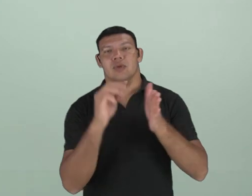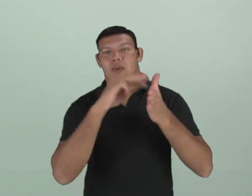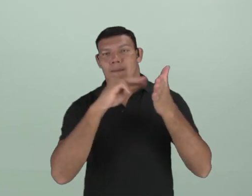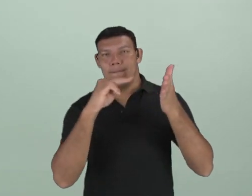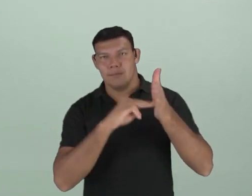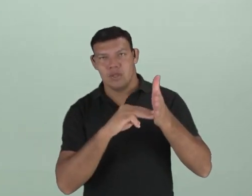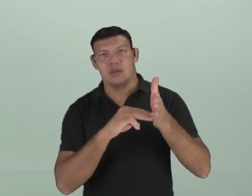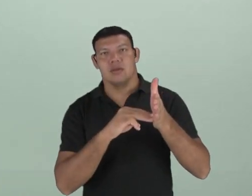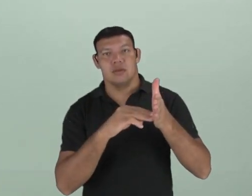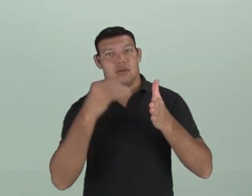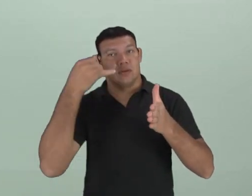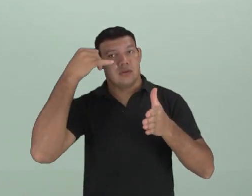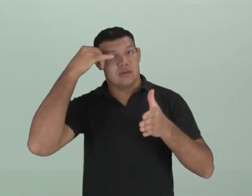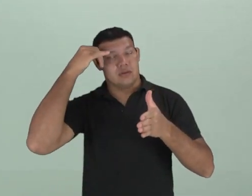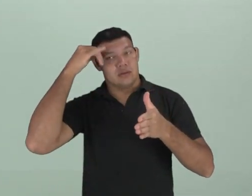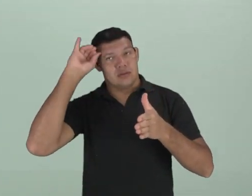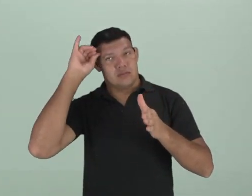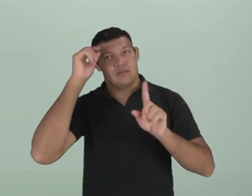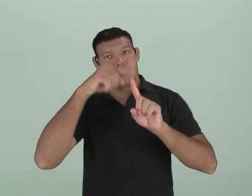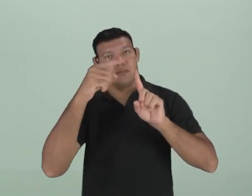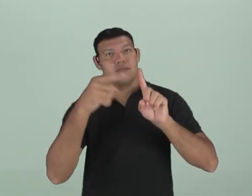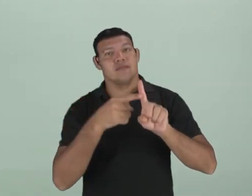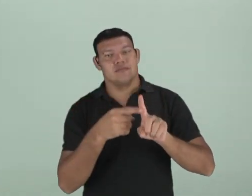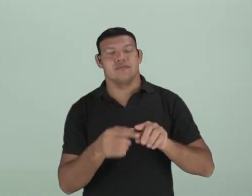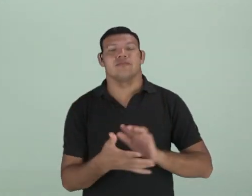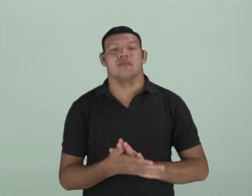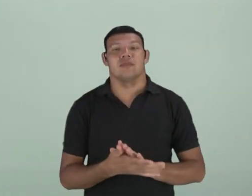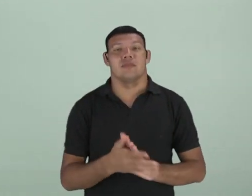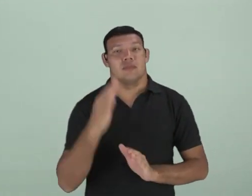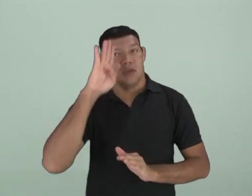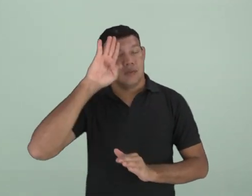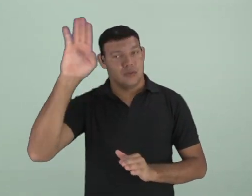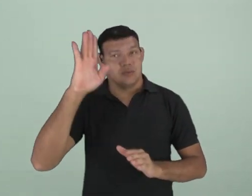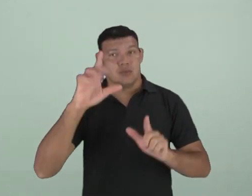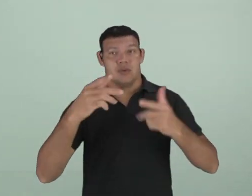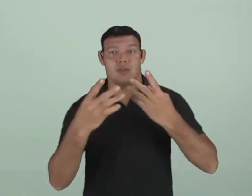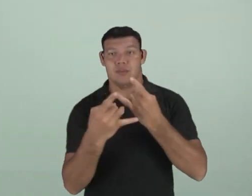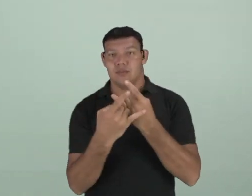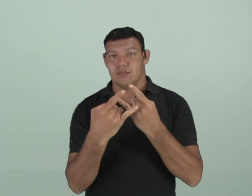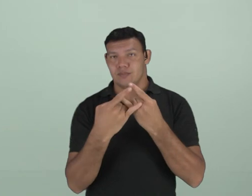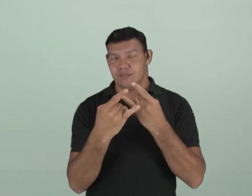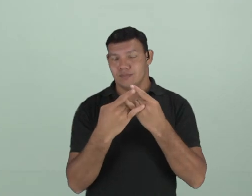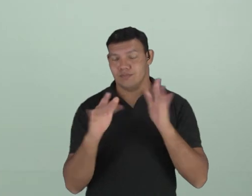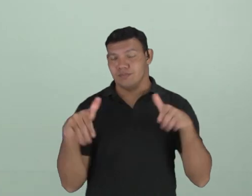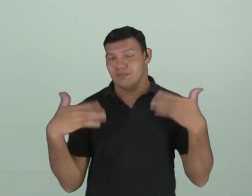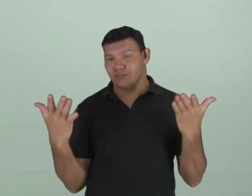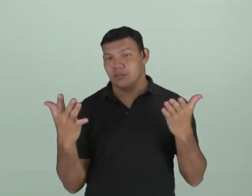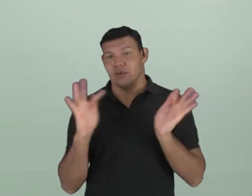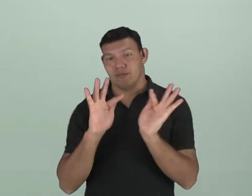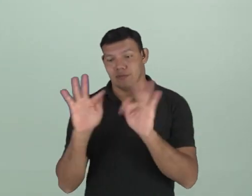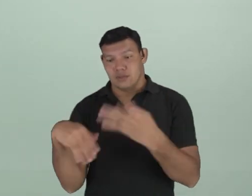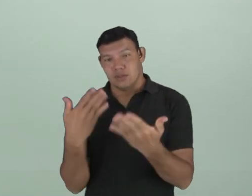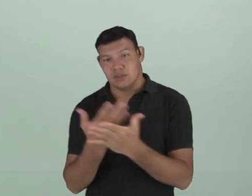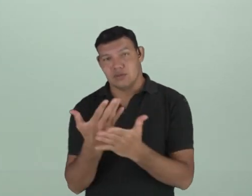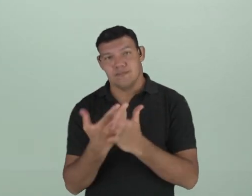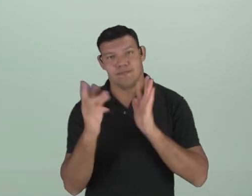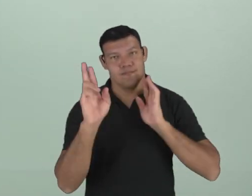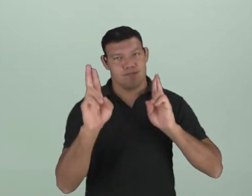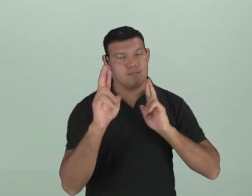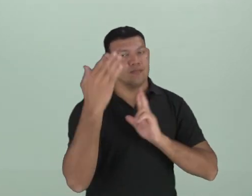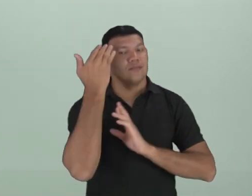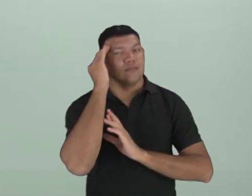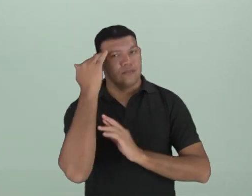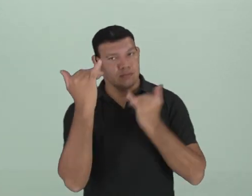e o mais difundido deles é a camisinha que tem essa dupla função tá então é isso ficamos por aqui espero que vocês tenham